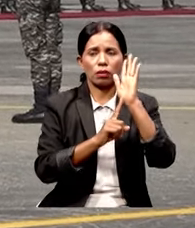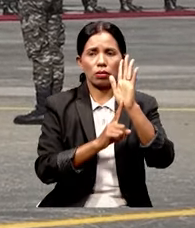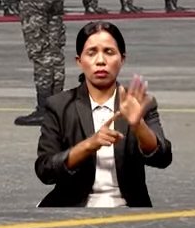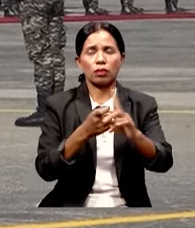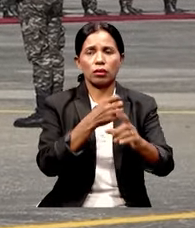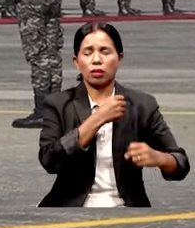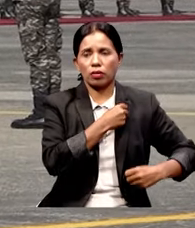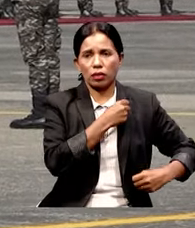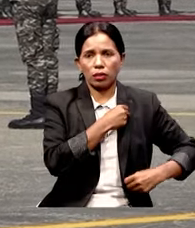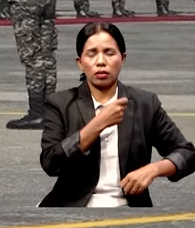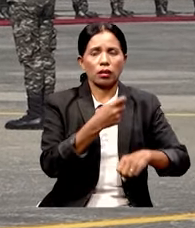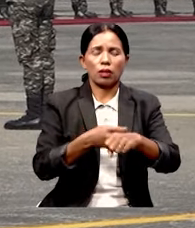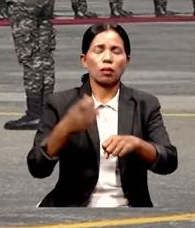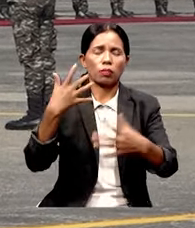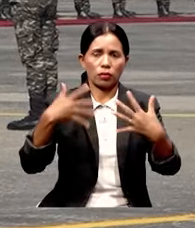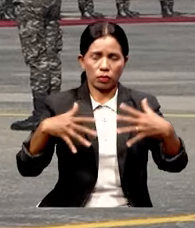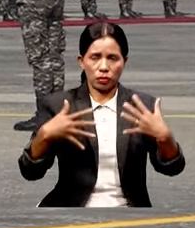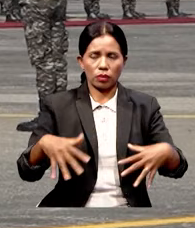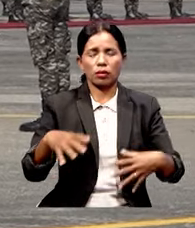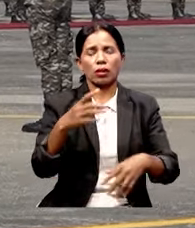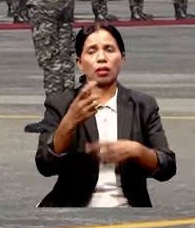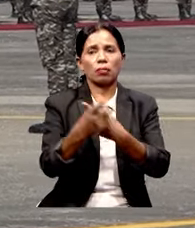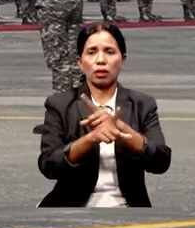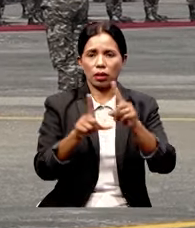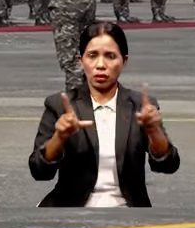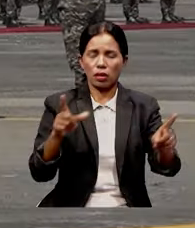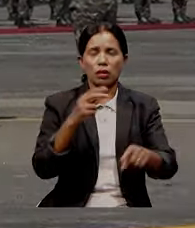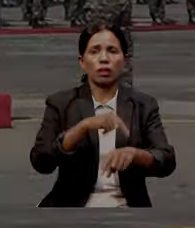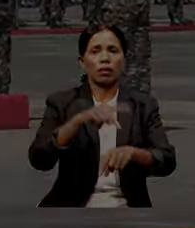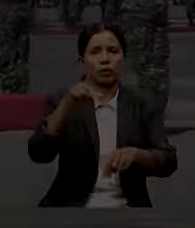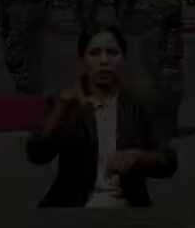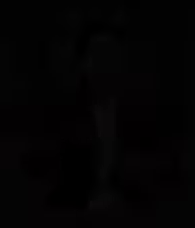Valentim Sira, e a tempo funo ba libertação nacional. Agostinho da Costa, GMN.